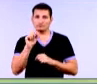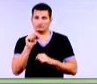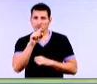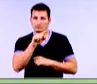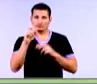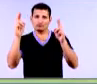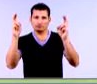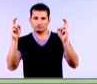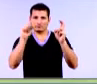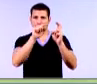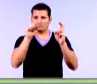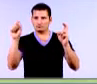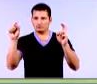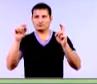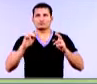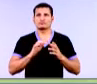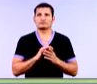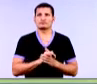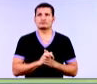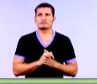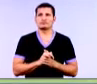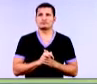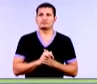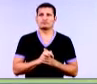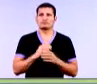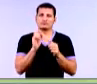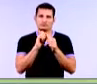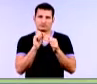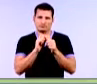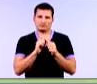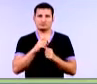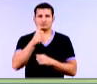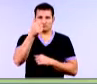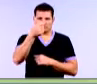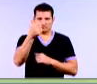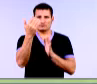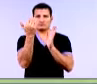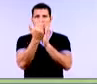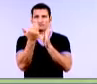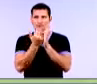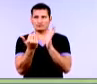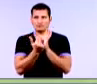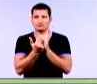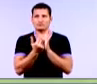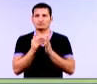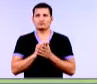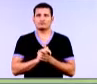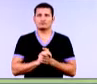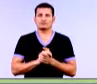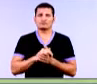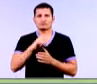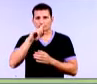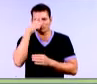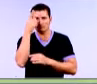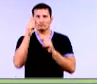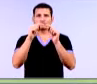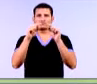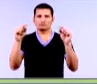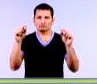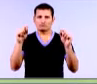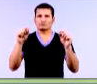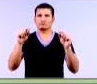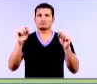entre as aspas. Fiz meu primeiro programa e fui criando linhas.